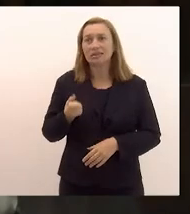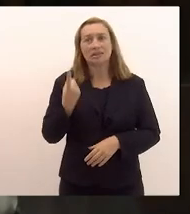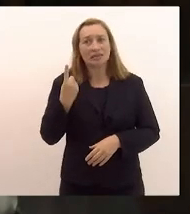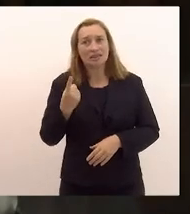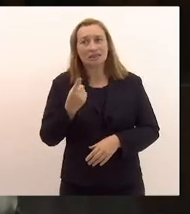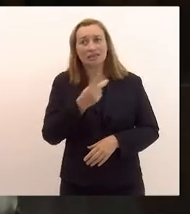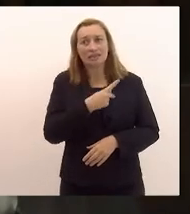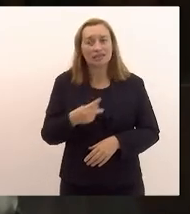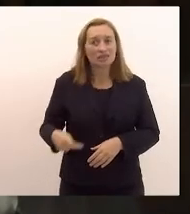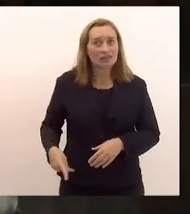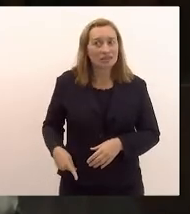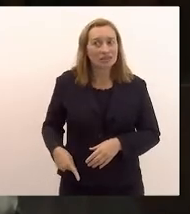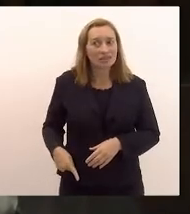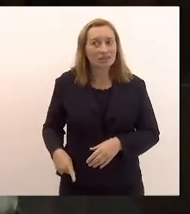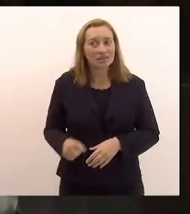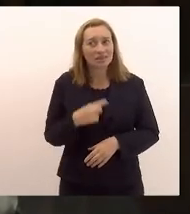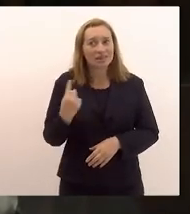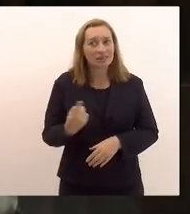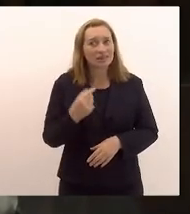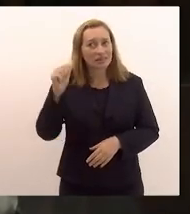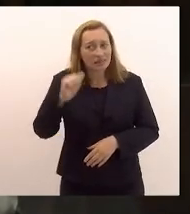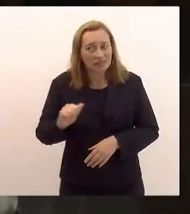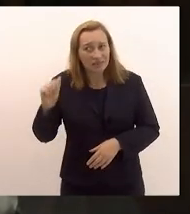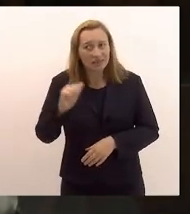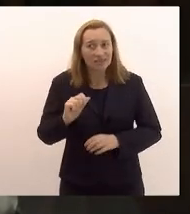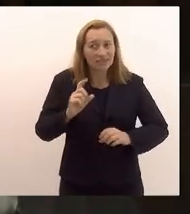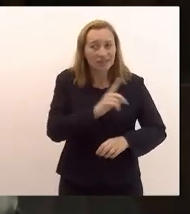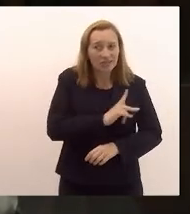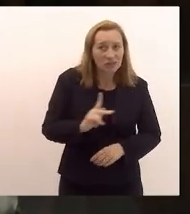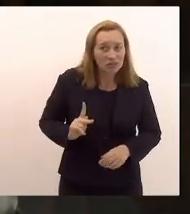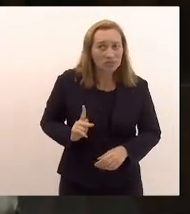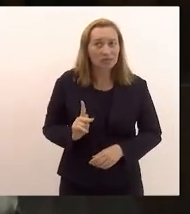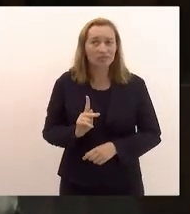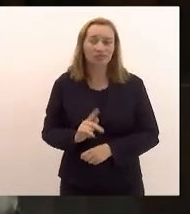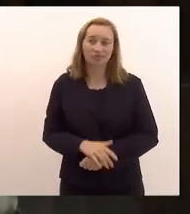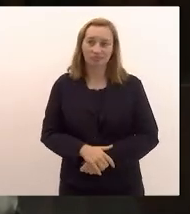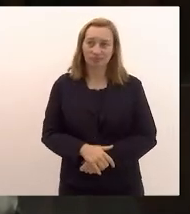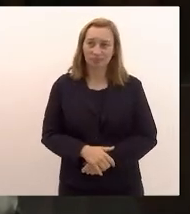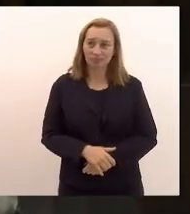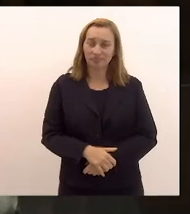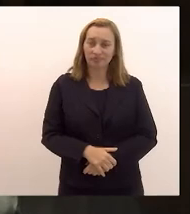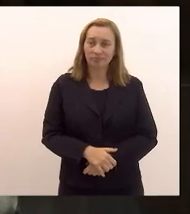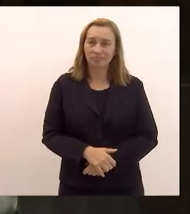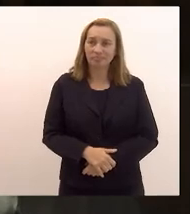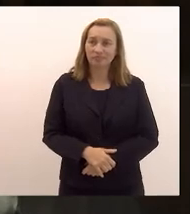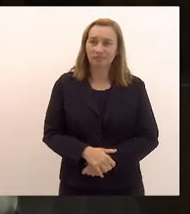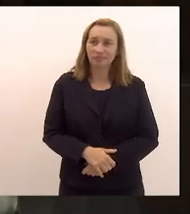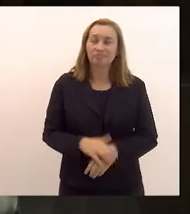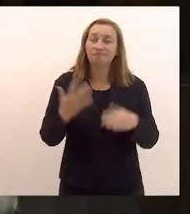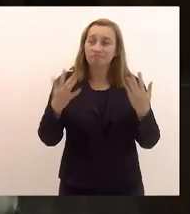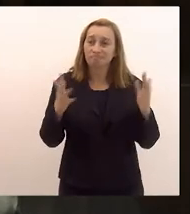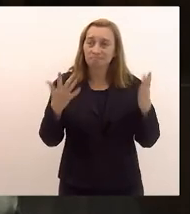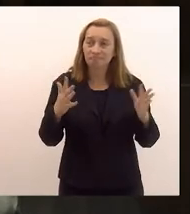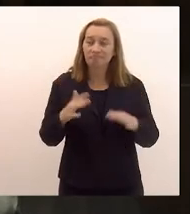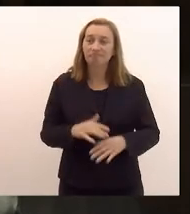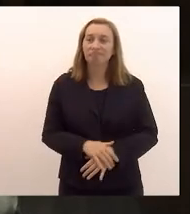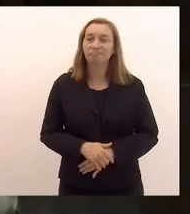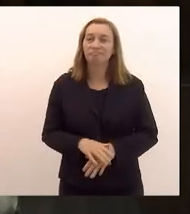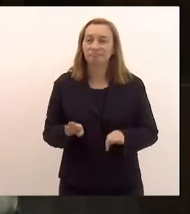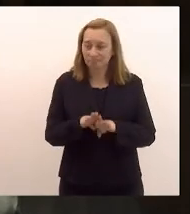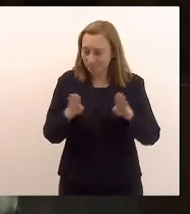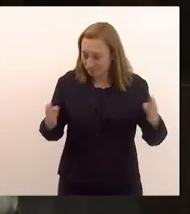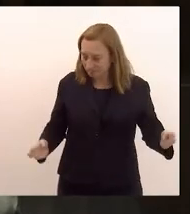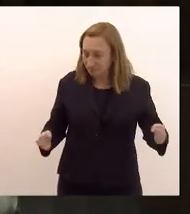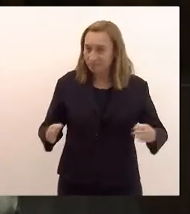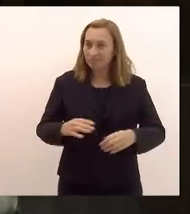ex-presidentes da nossa Associação de defensores e defensores públicos sal da aqui a mesa